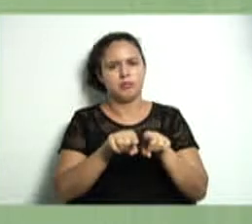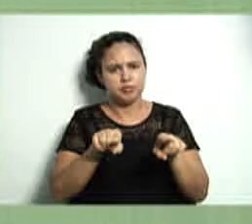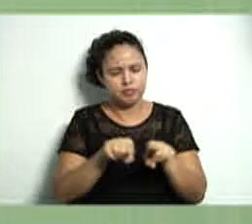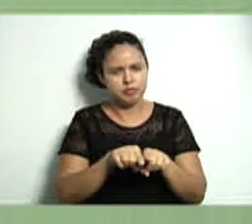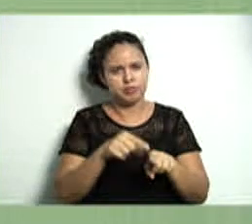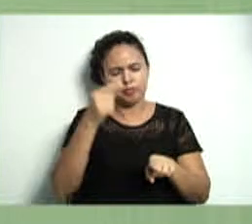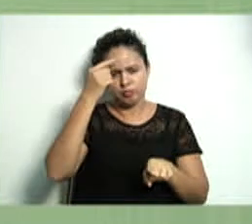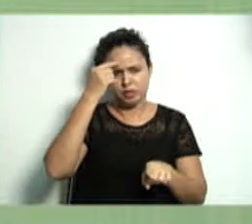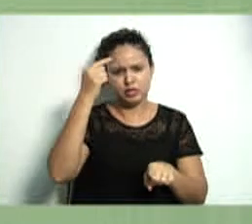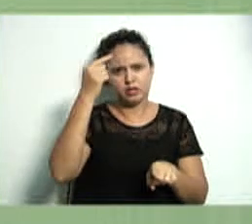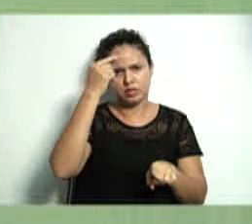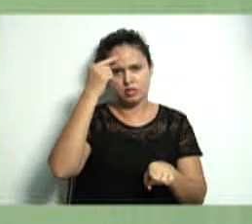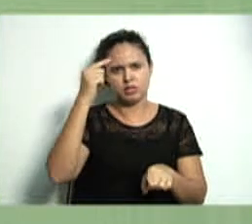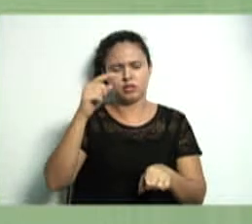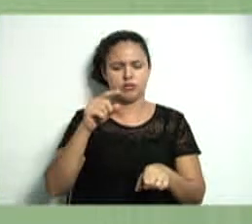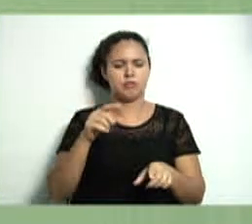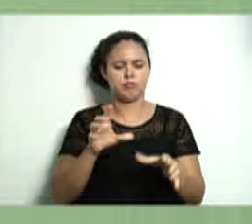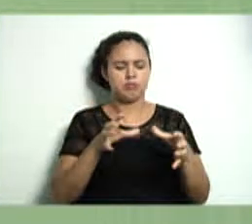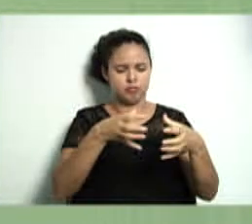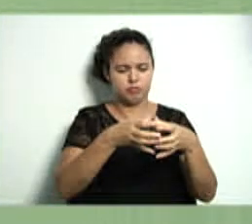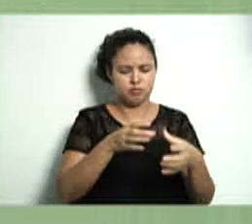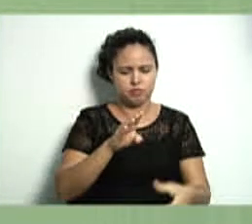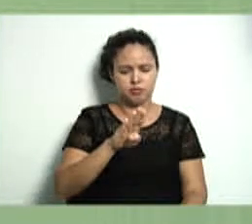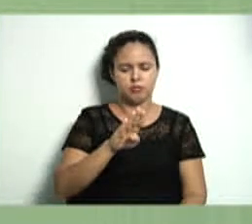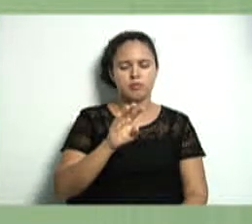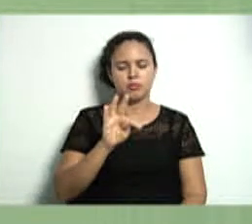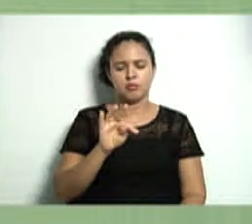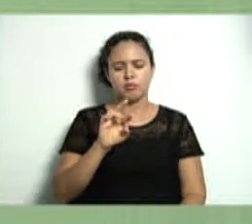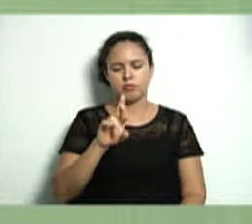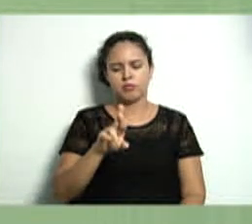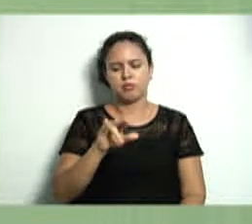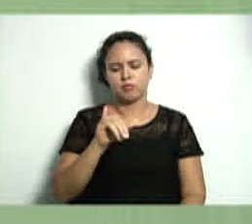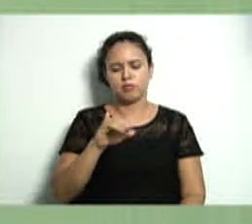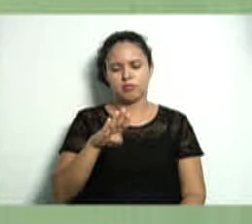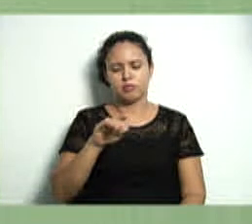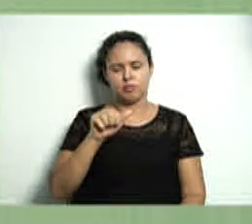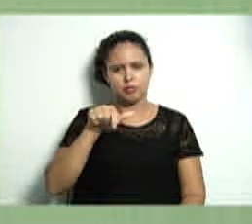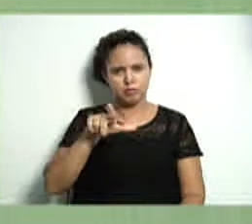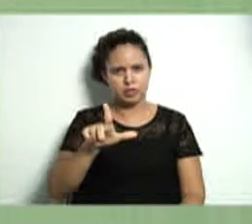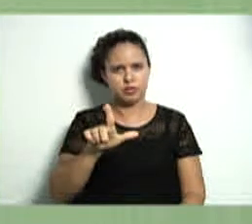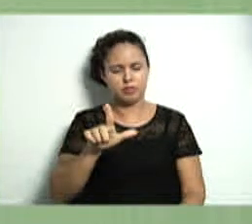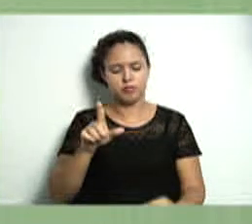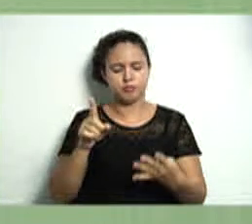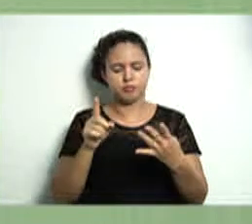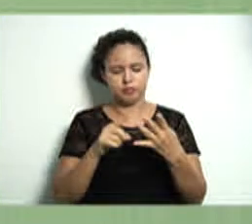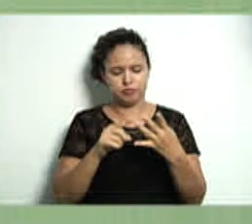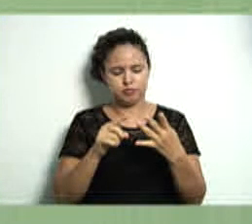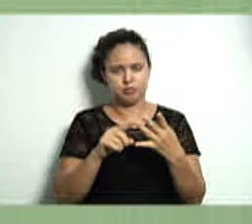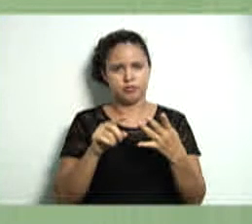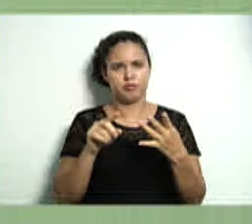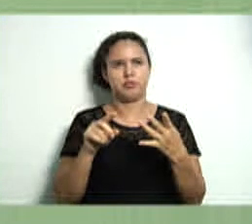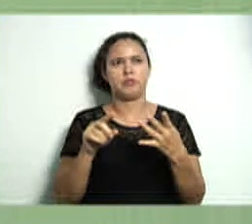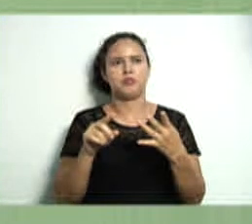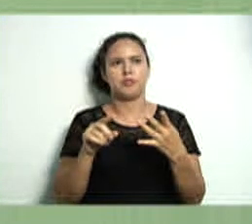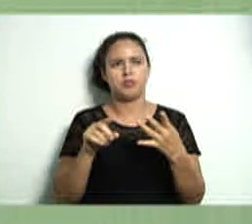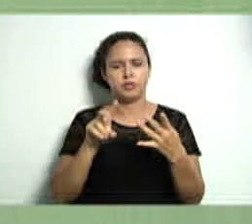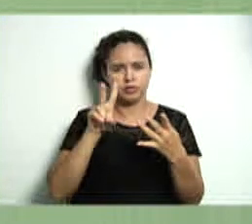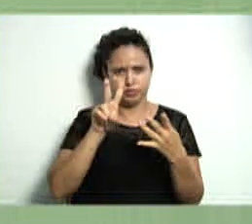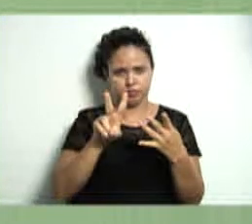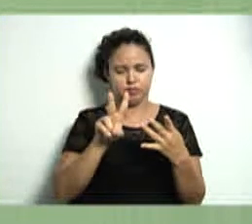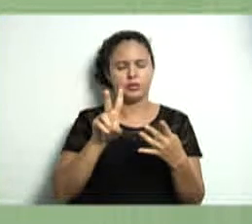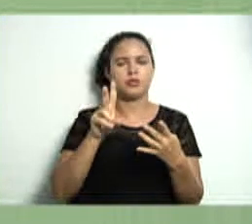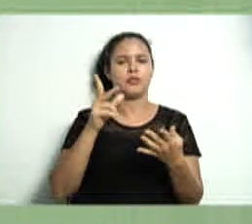as sociedades tribais realmente. Então, essa aqui, ela é verdadeira, né? Essas